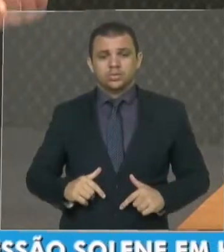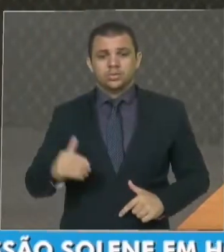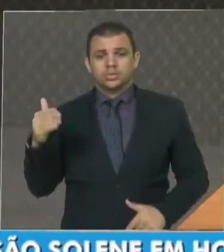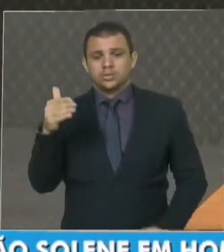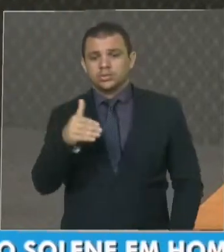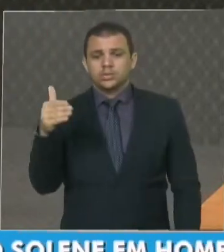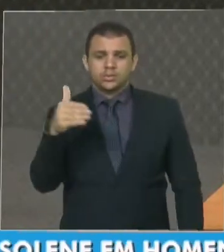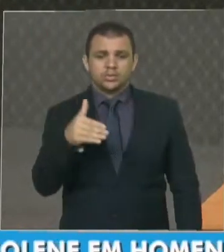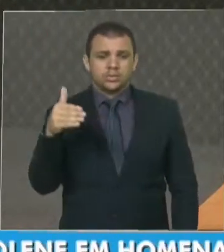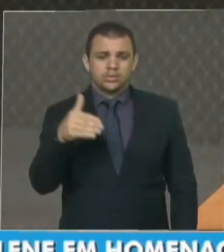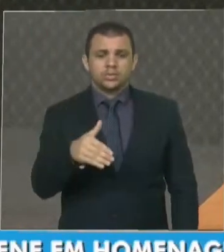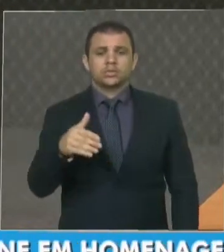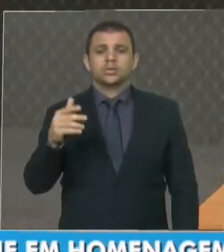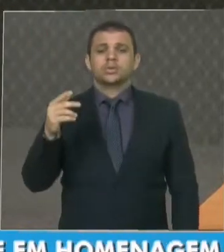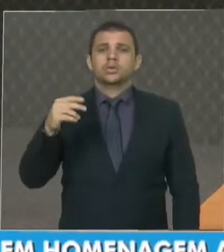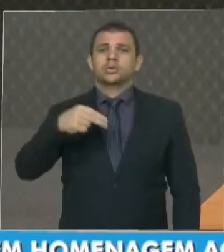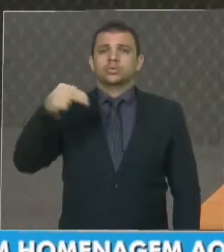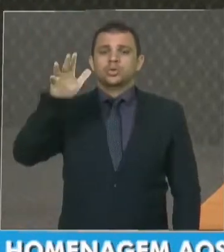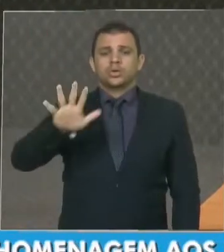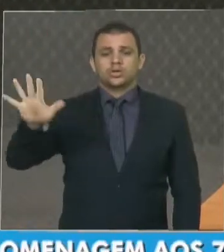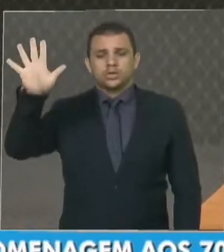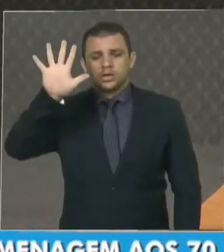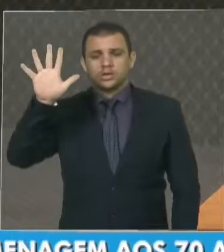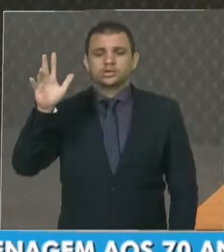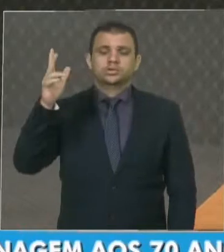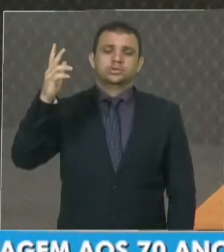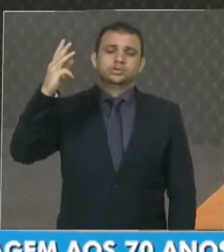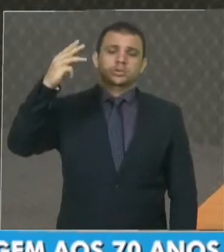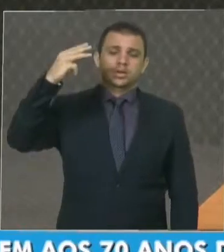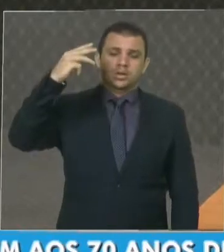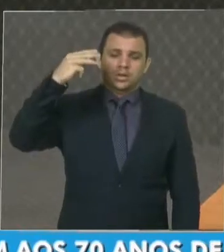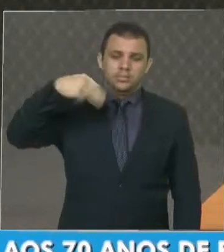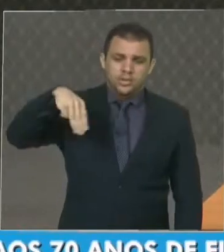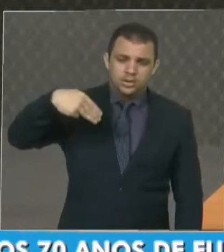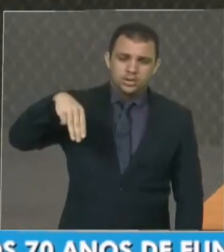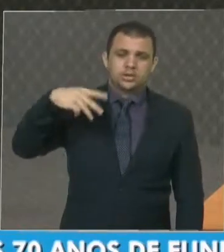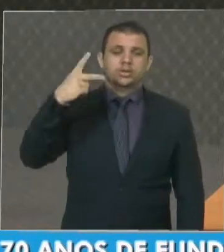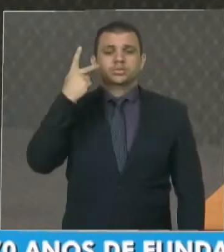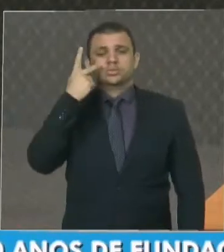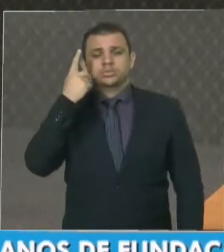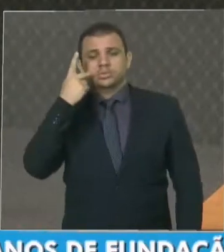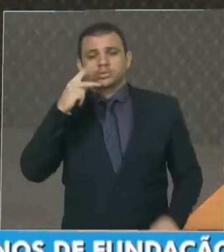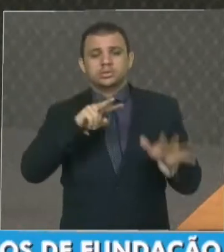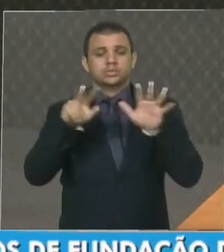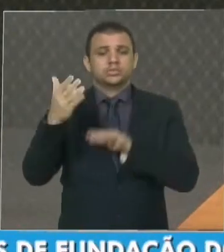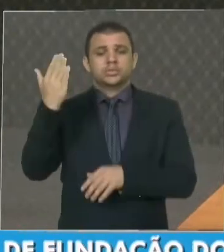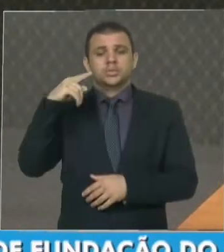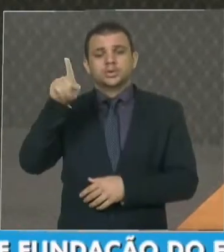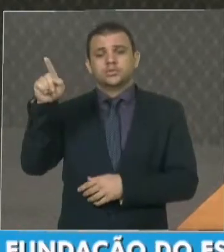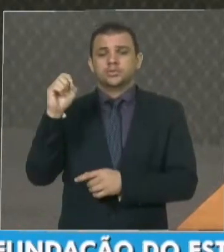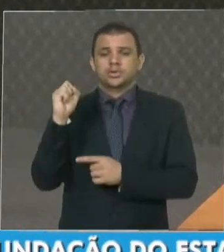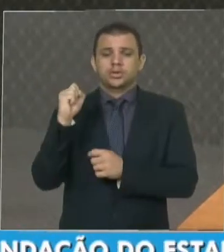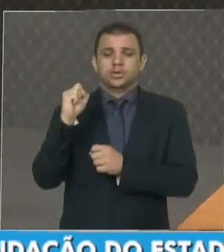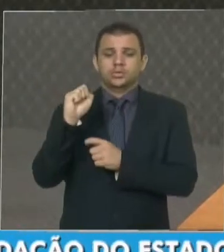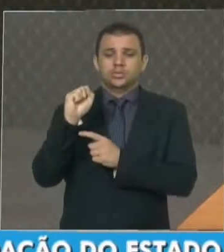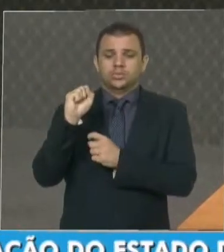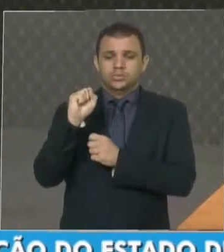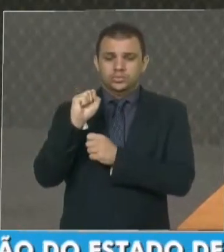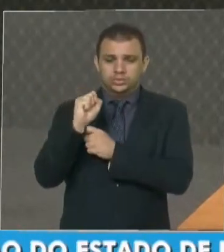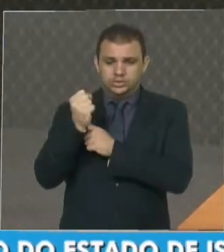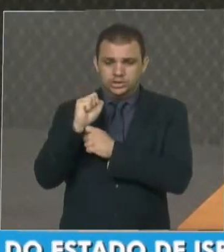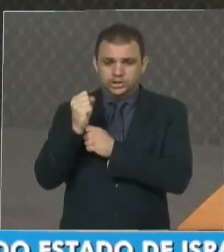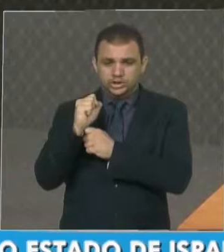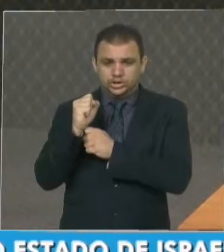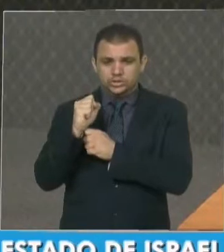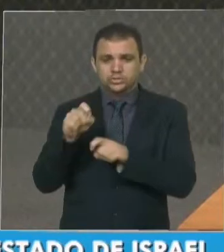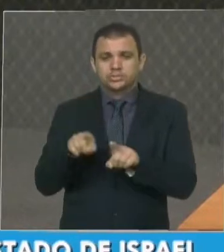Maranhão, Ceará. A semana passada fico na Sergipe, também ver um pouco coisas